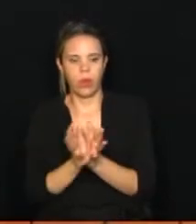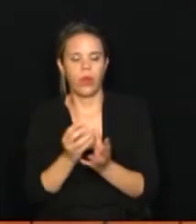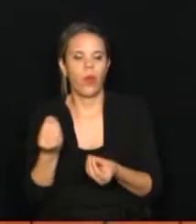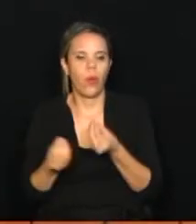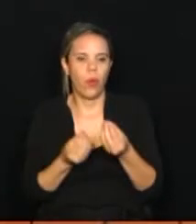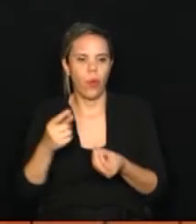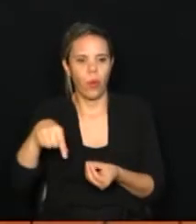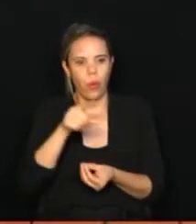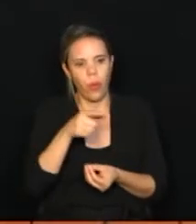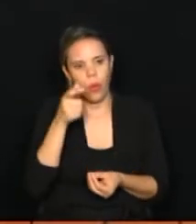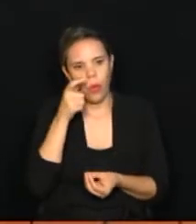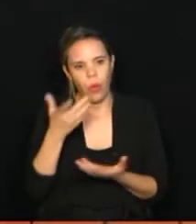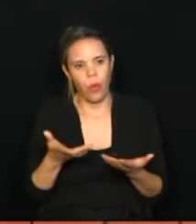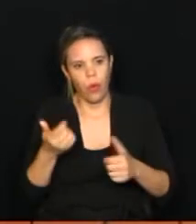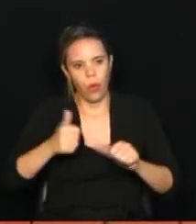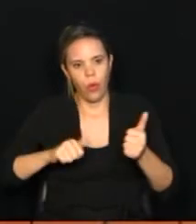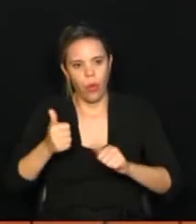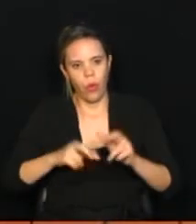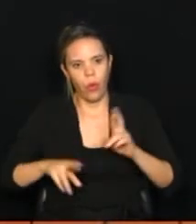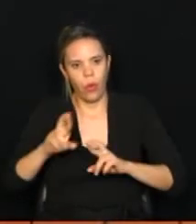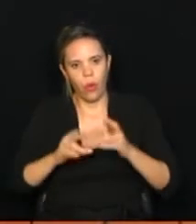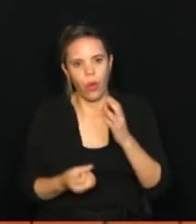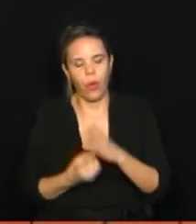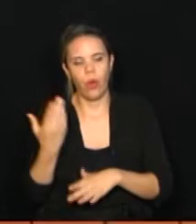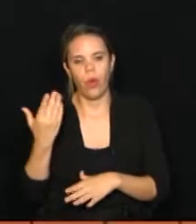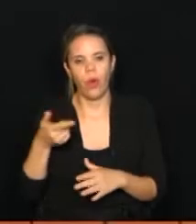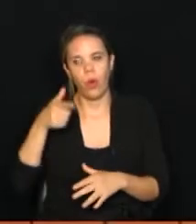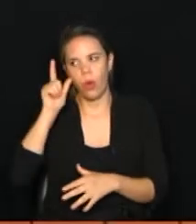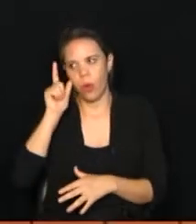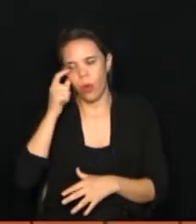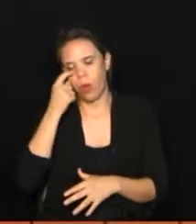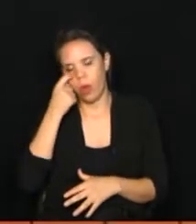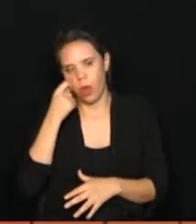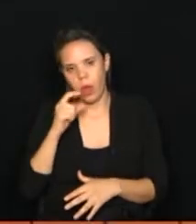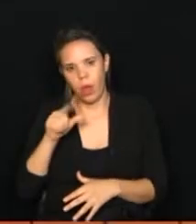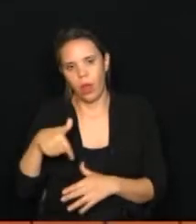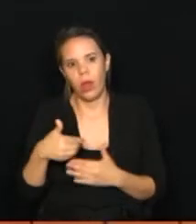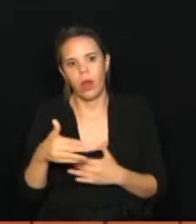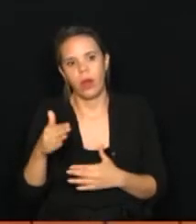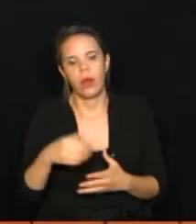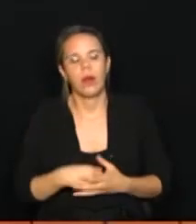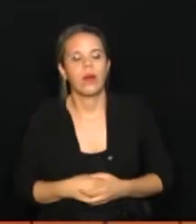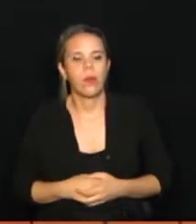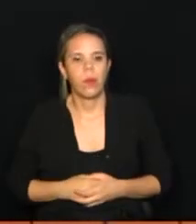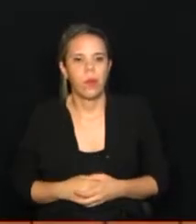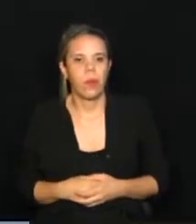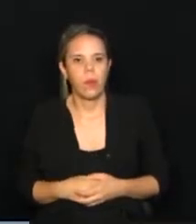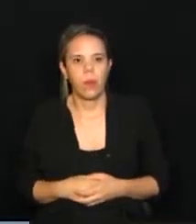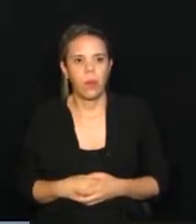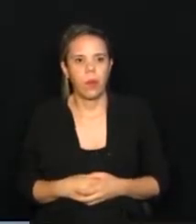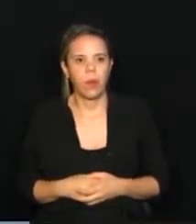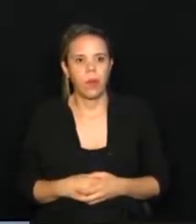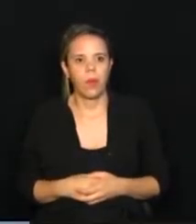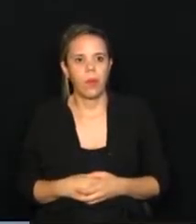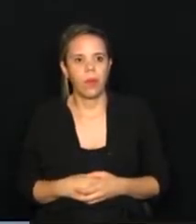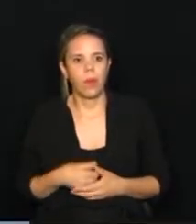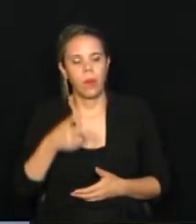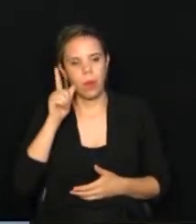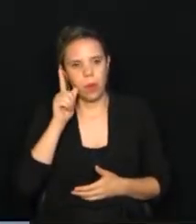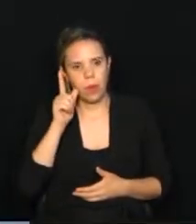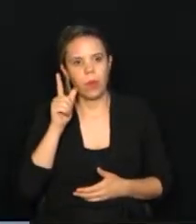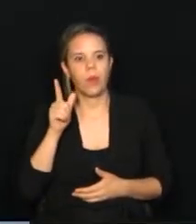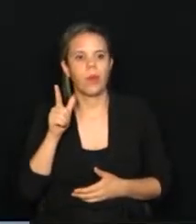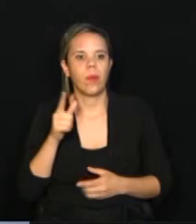é que vocês analisam o que aconteceu ontem e daqui para frente? Ontem foi